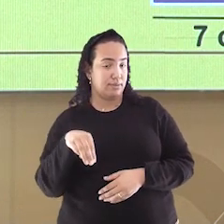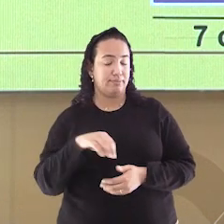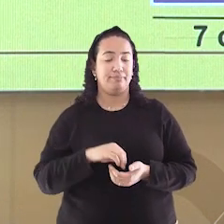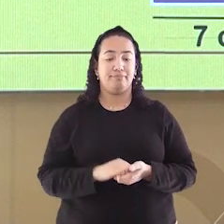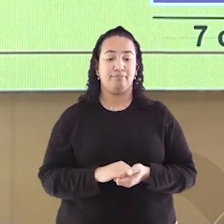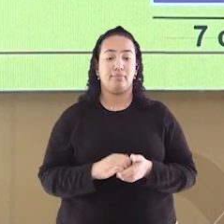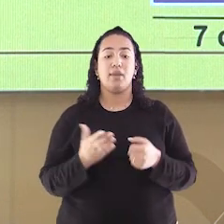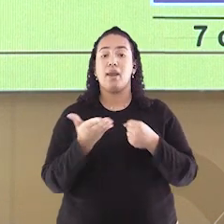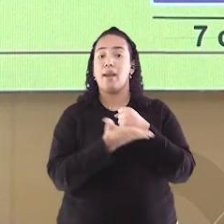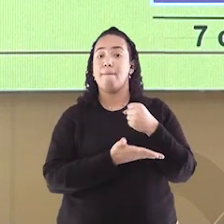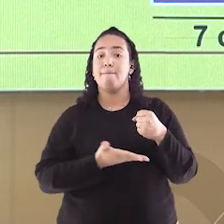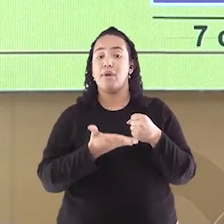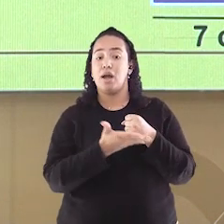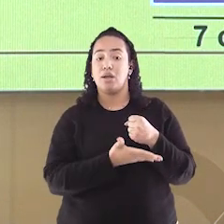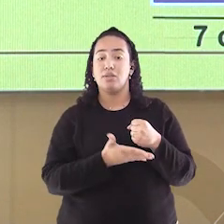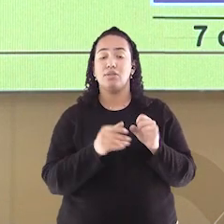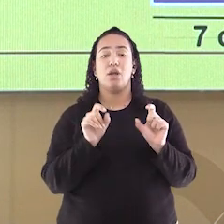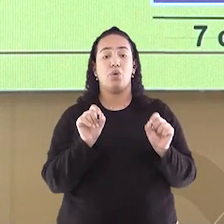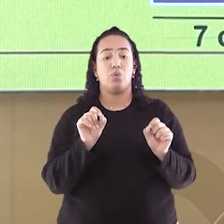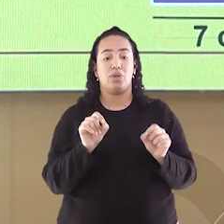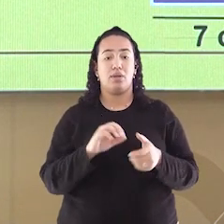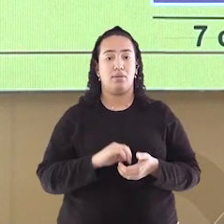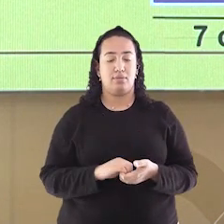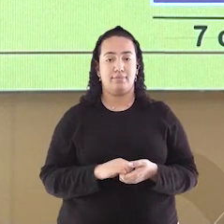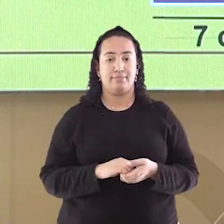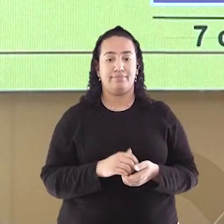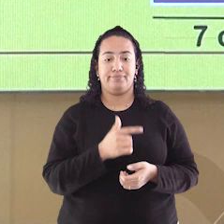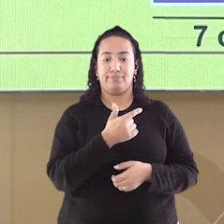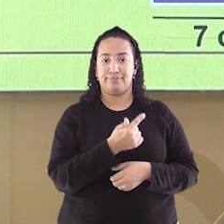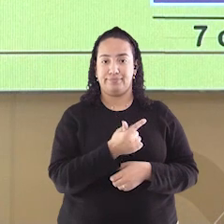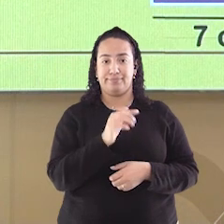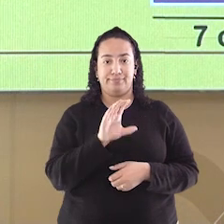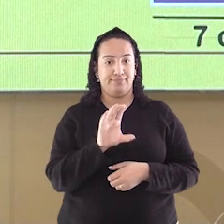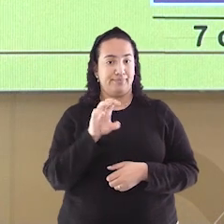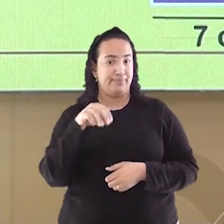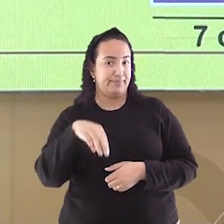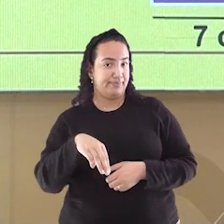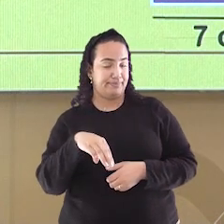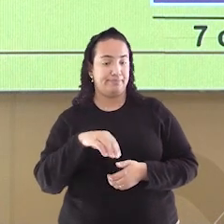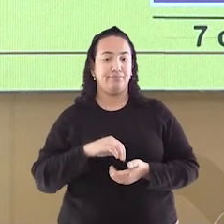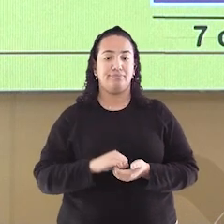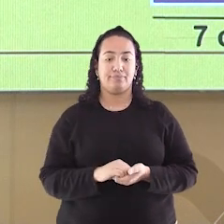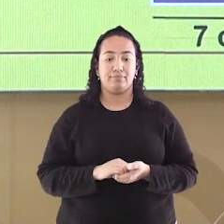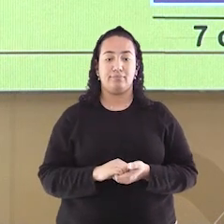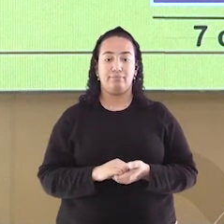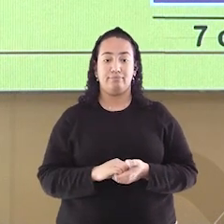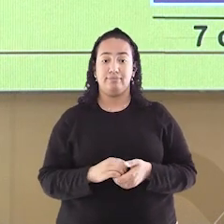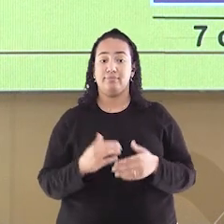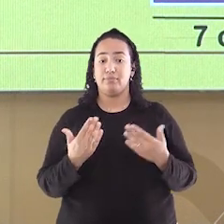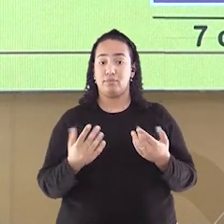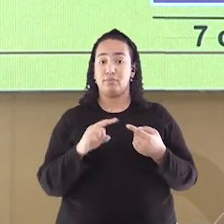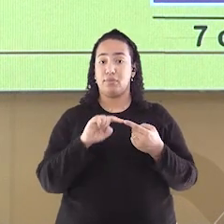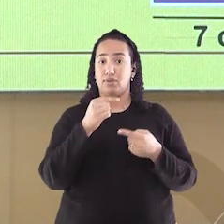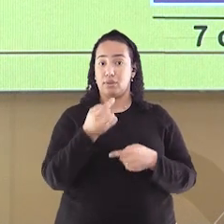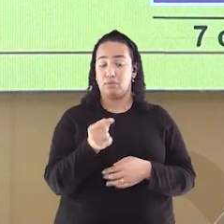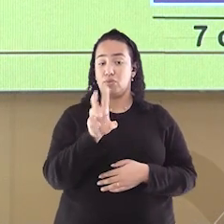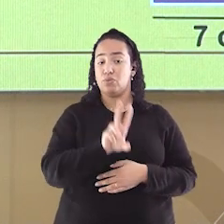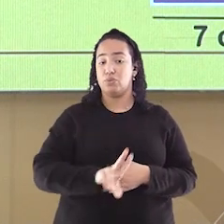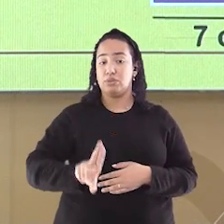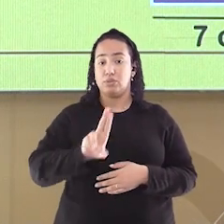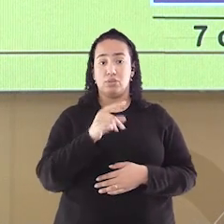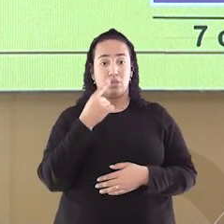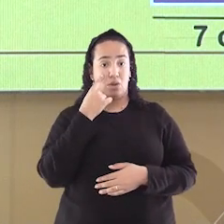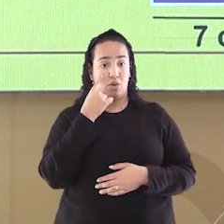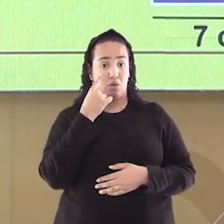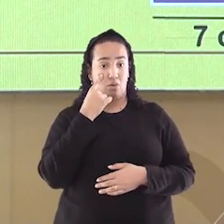centímetros. E a sua base, ela mede 7 centímetros. Depois, a gente vai utilizar